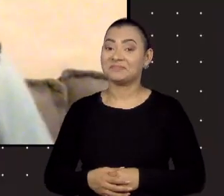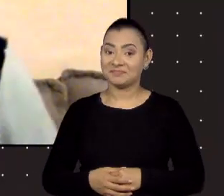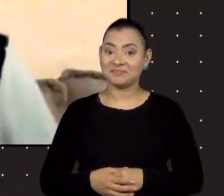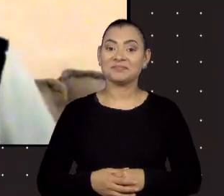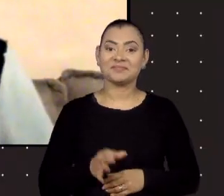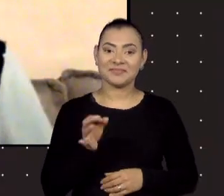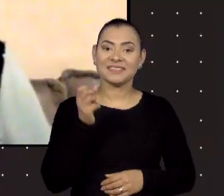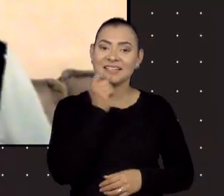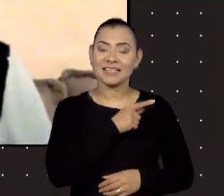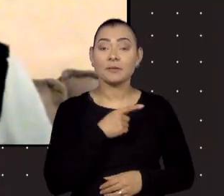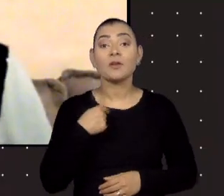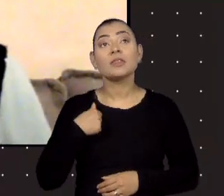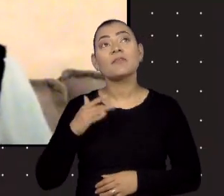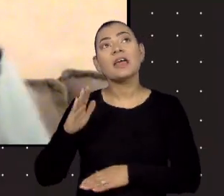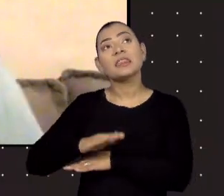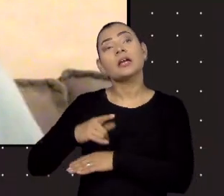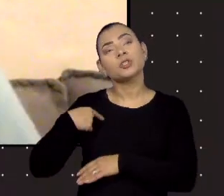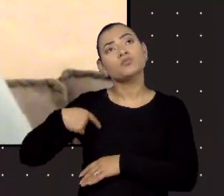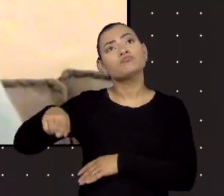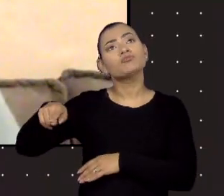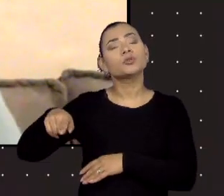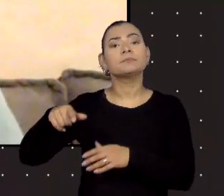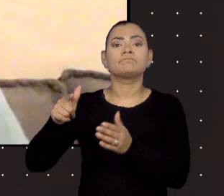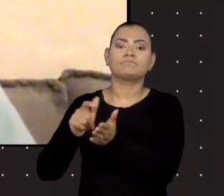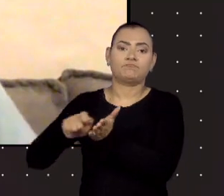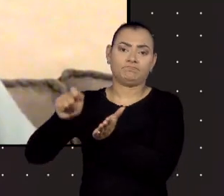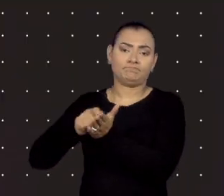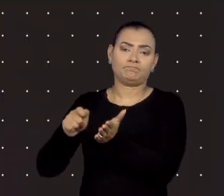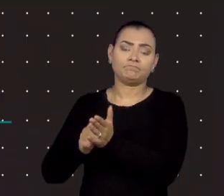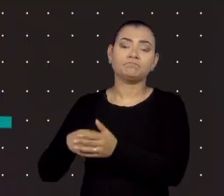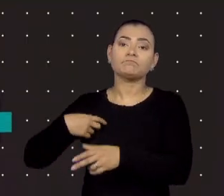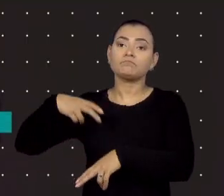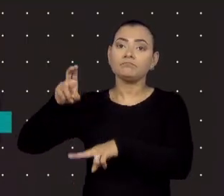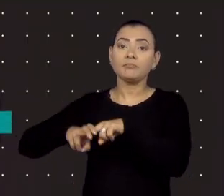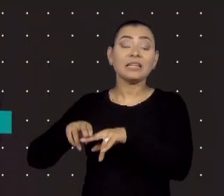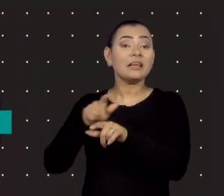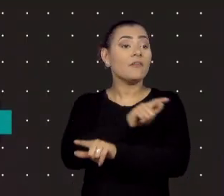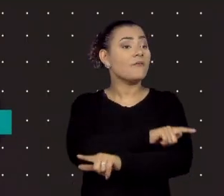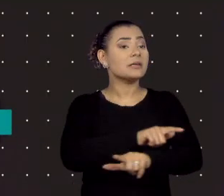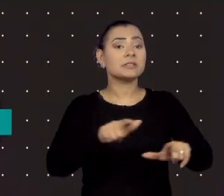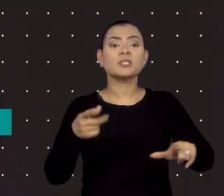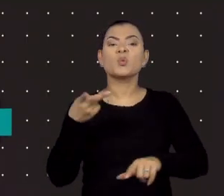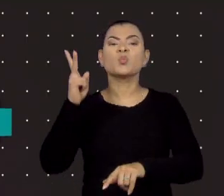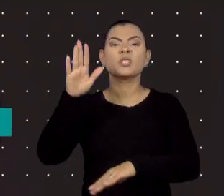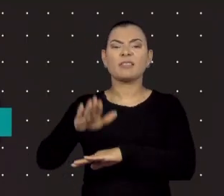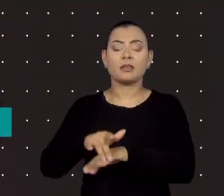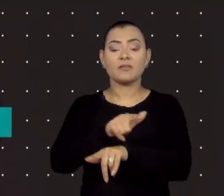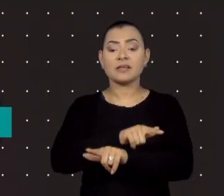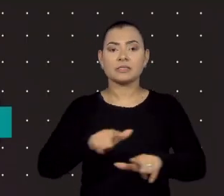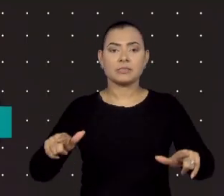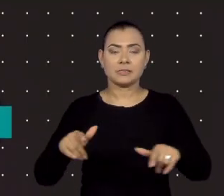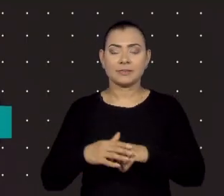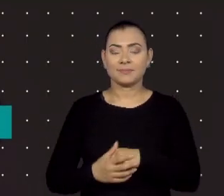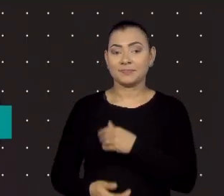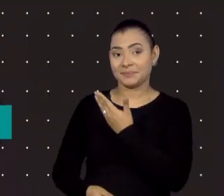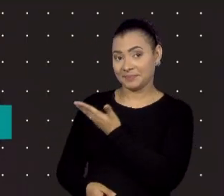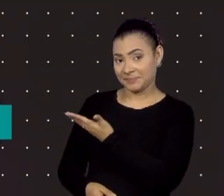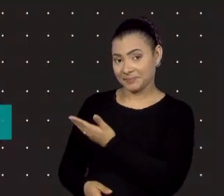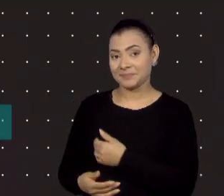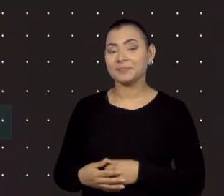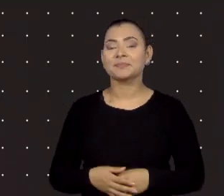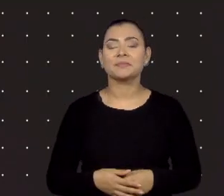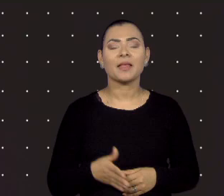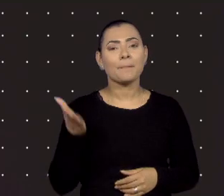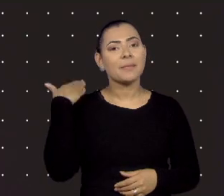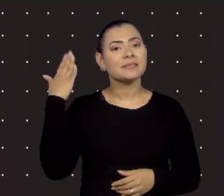Eu cheguei uma tarde na redação, o Nelson estava lá, redação vazia, 2 da tarde, aquelas redações antigas,